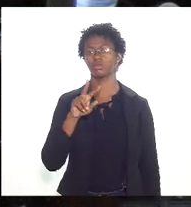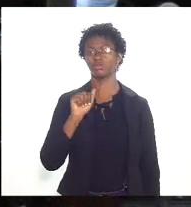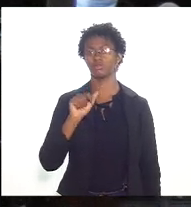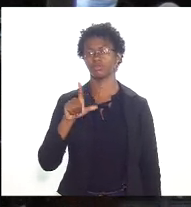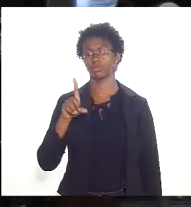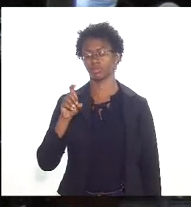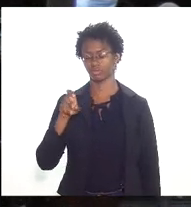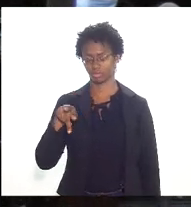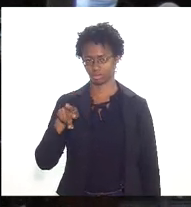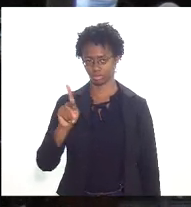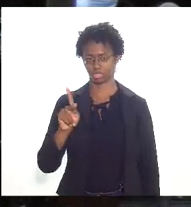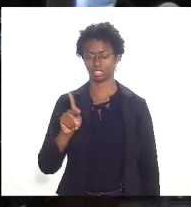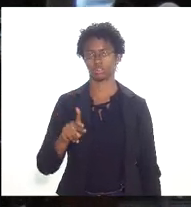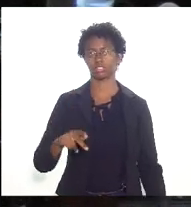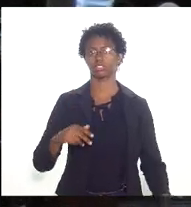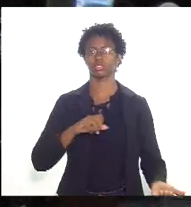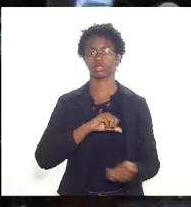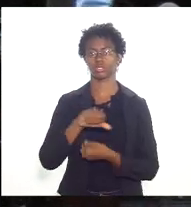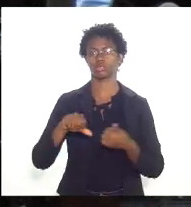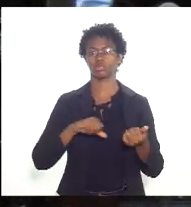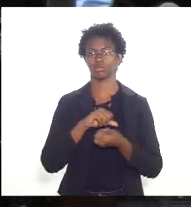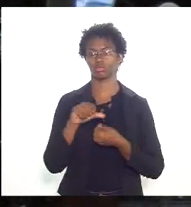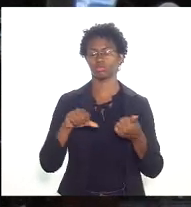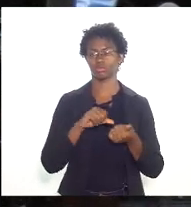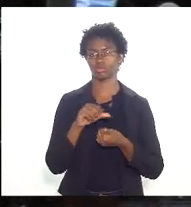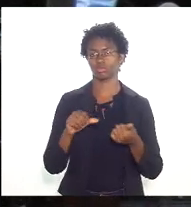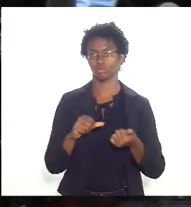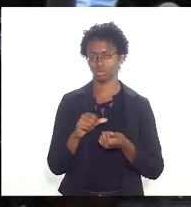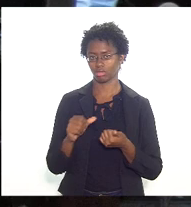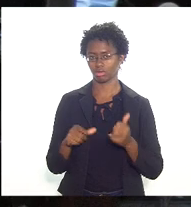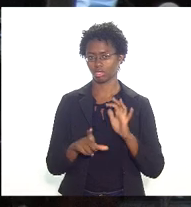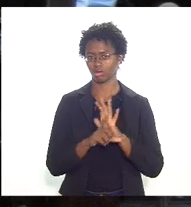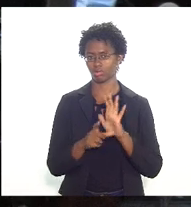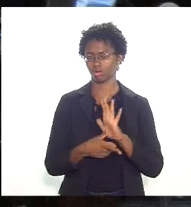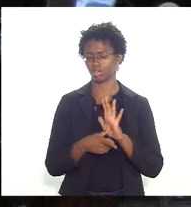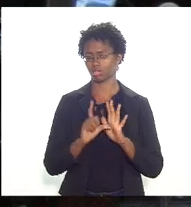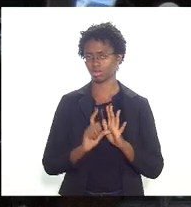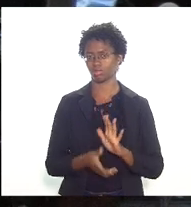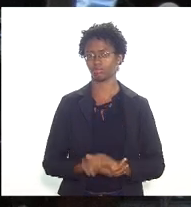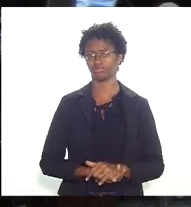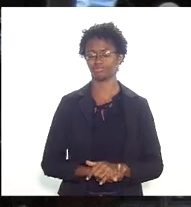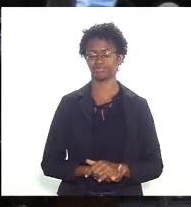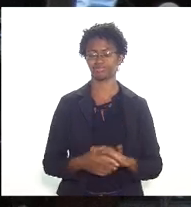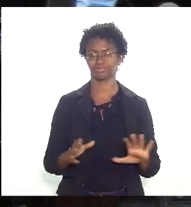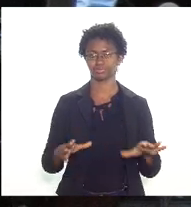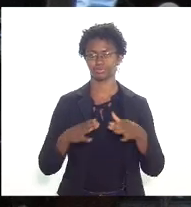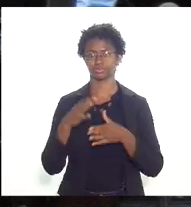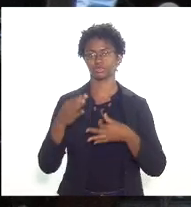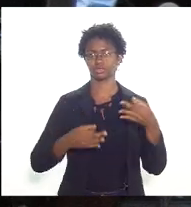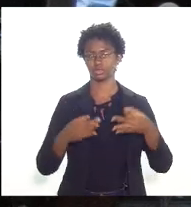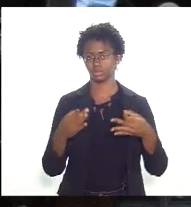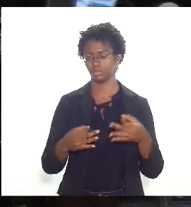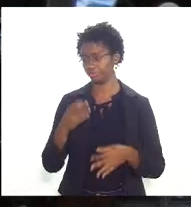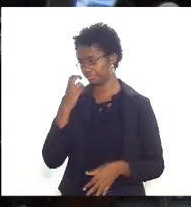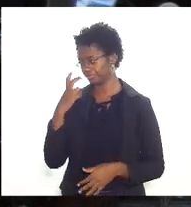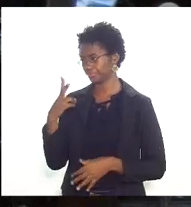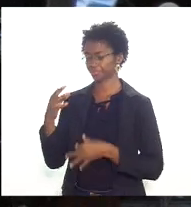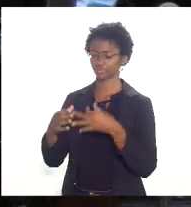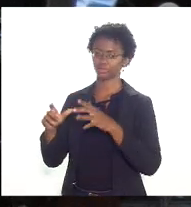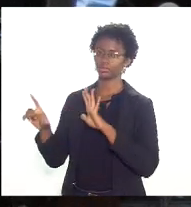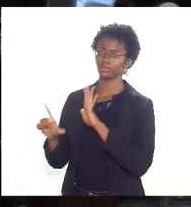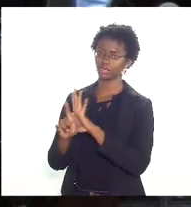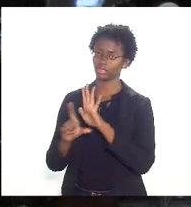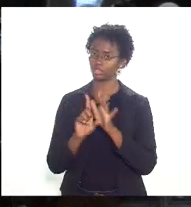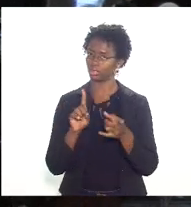altera a lei complementar 184 de 27 dezembro de 18 dá outras providências pareceres da comissão de concessão desse pela legalidade legislação